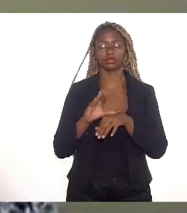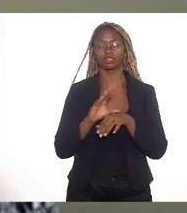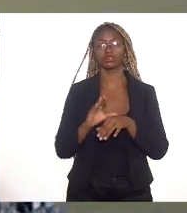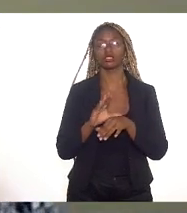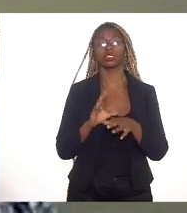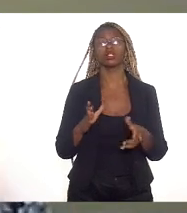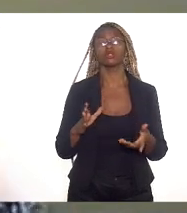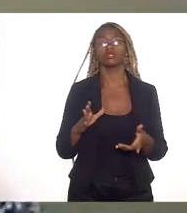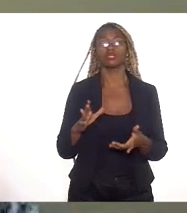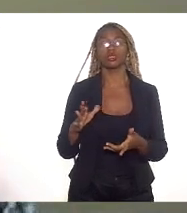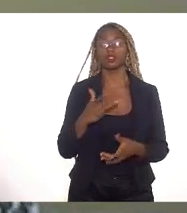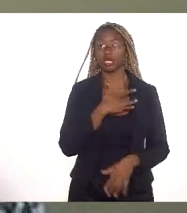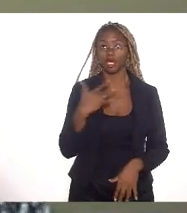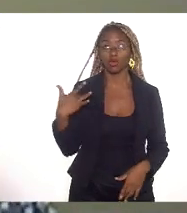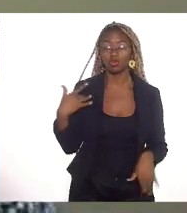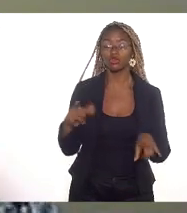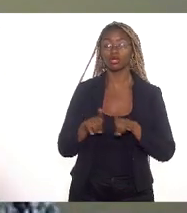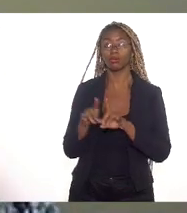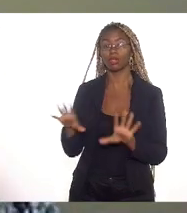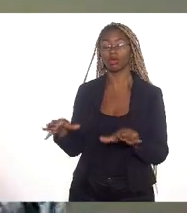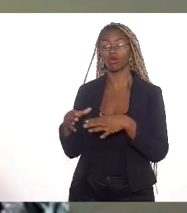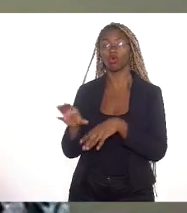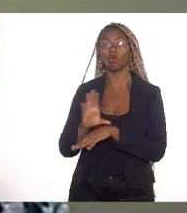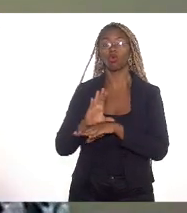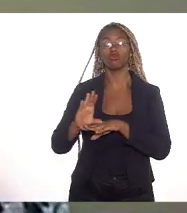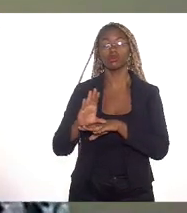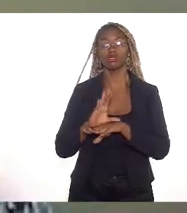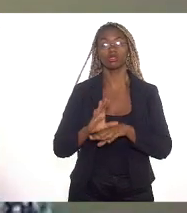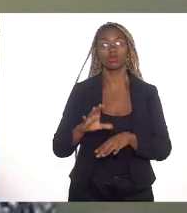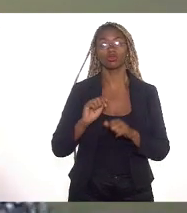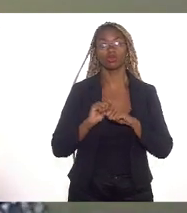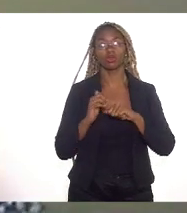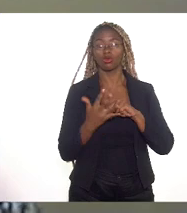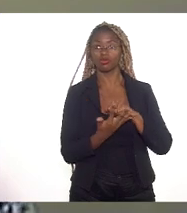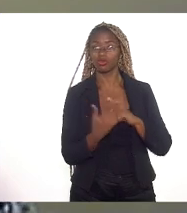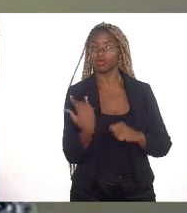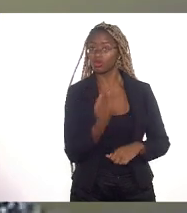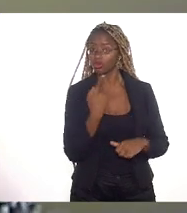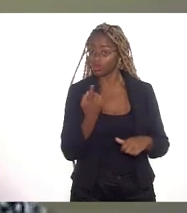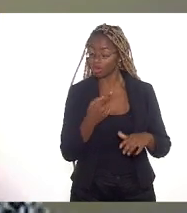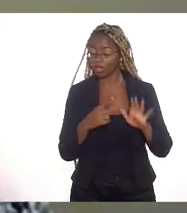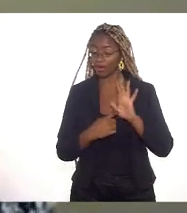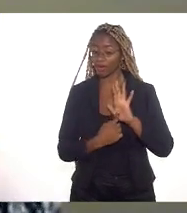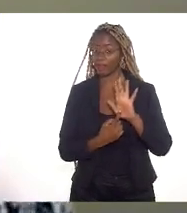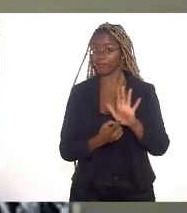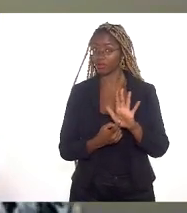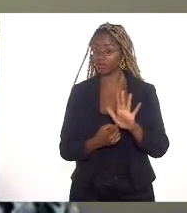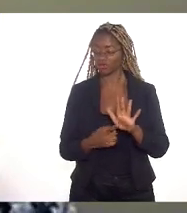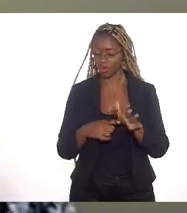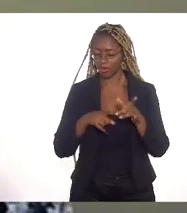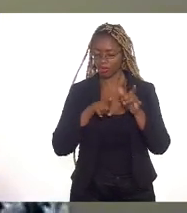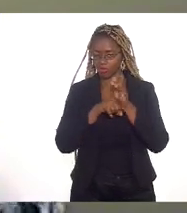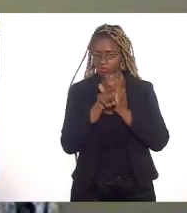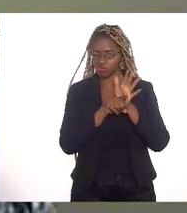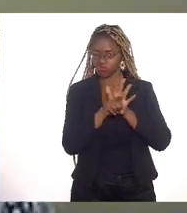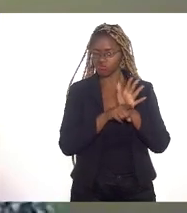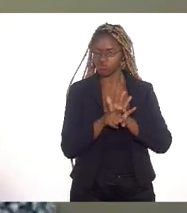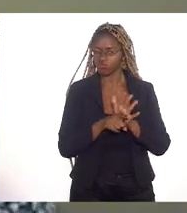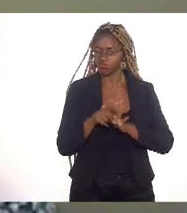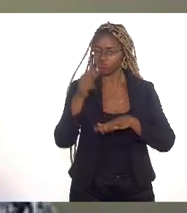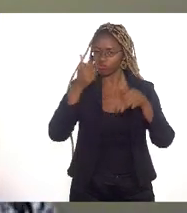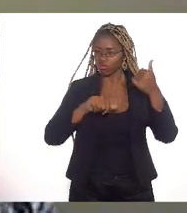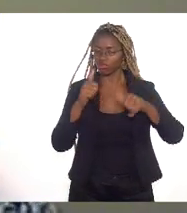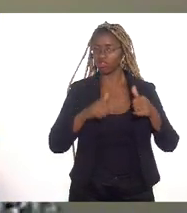de Covid, nós conseguimos apurar os gastos e conseguimos identificar